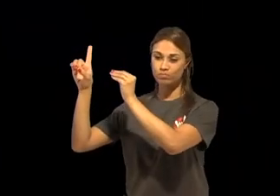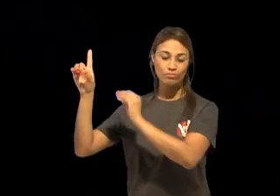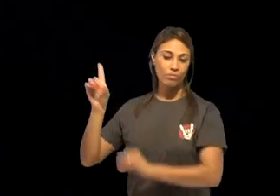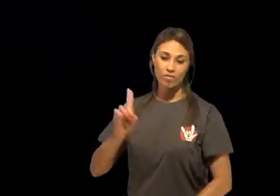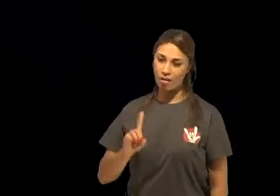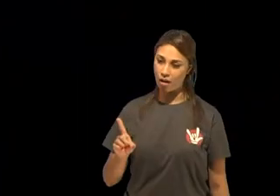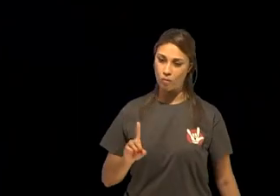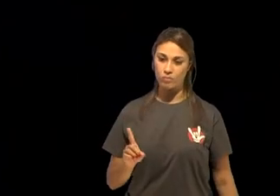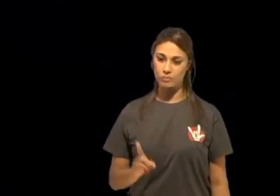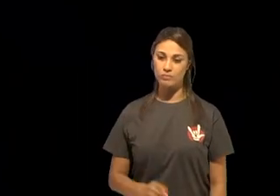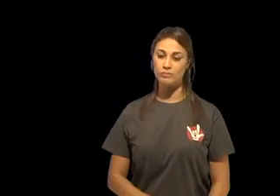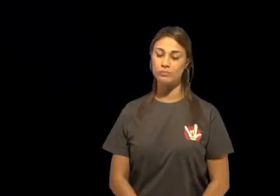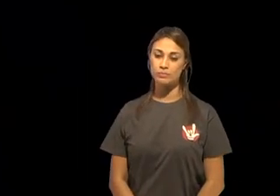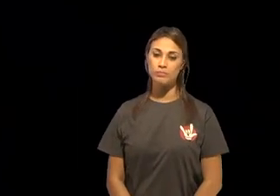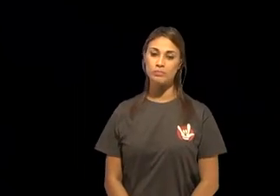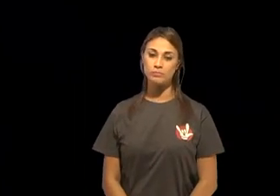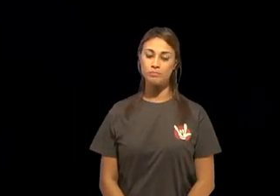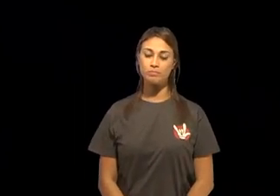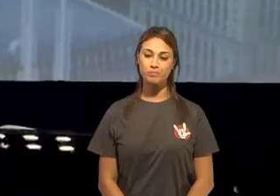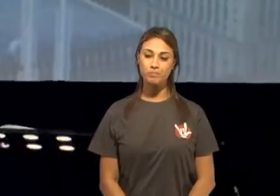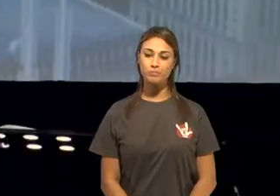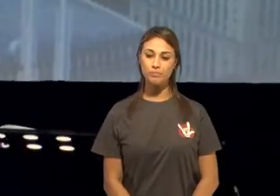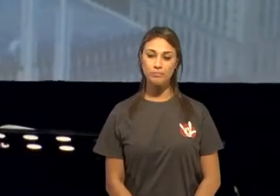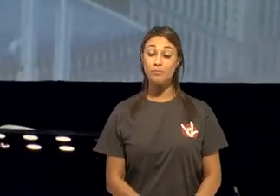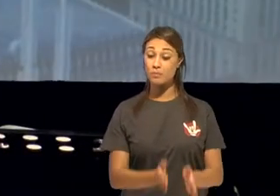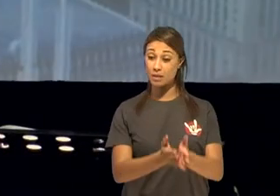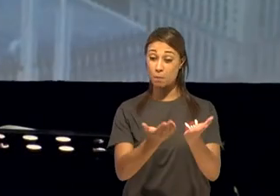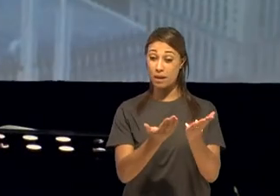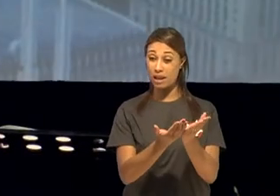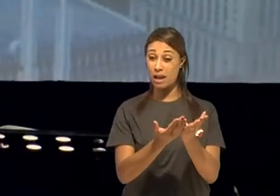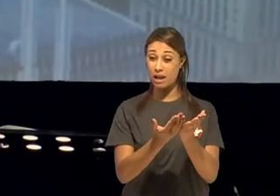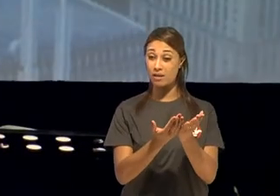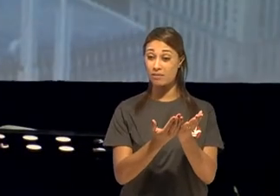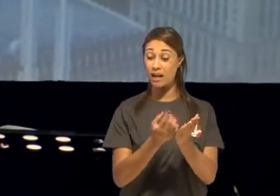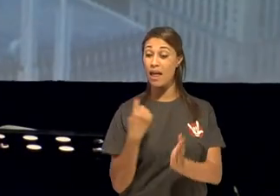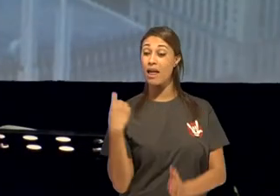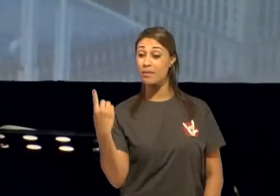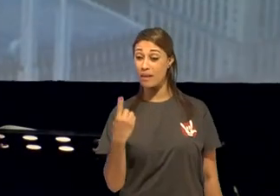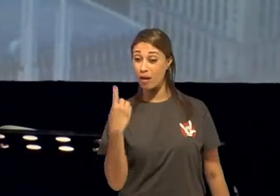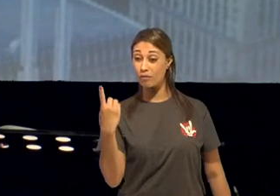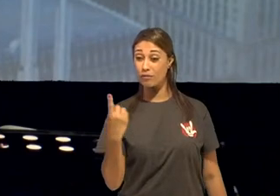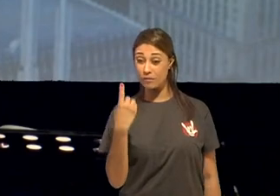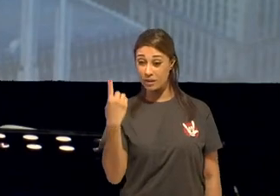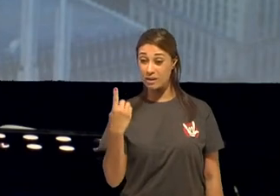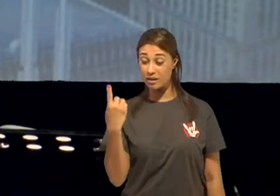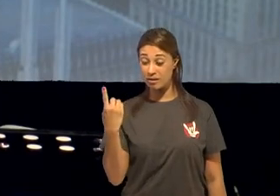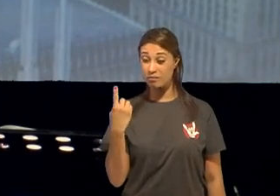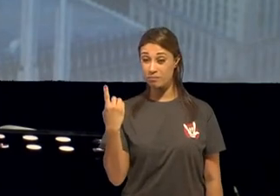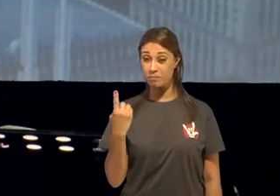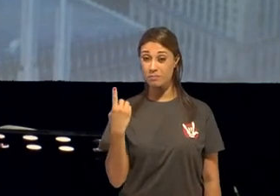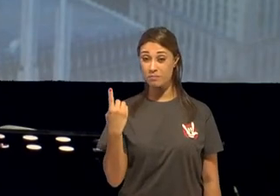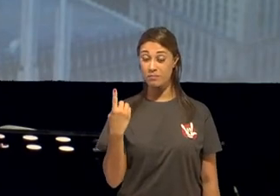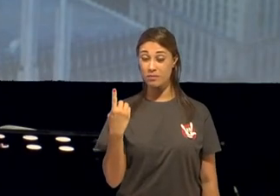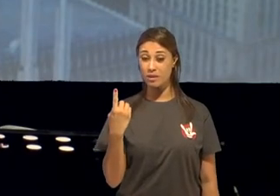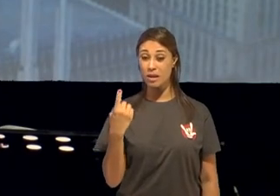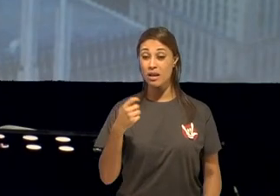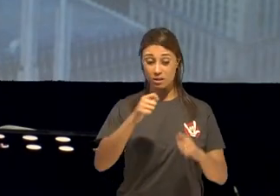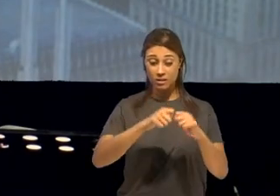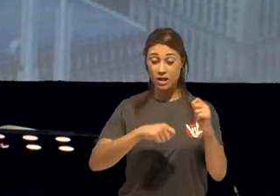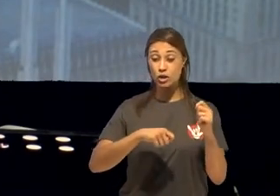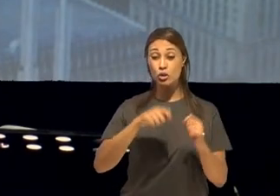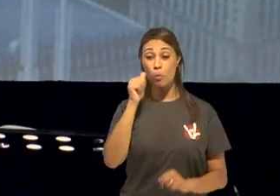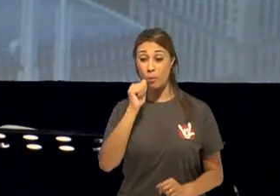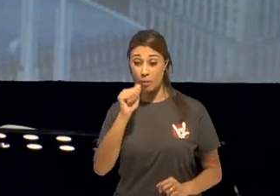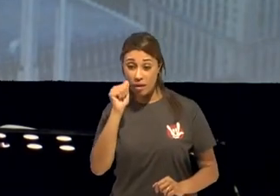param. A palavra de Deus fala que Davi, depois de ter cometido adultério com Betseba, ele entrou num processo de